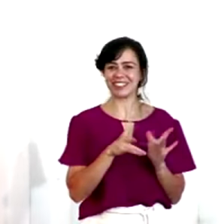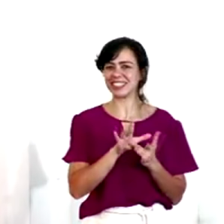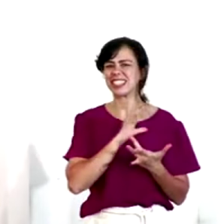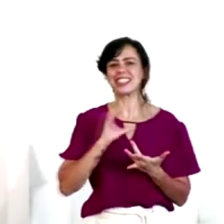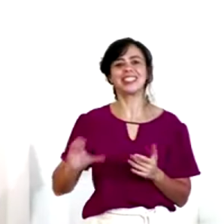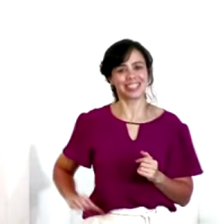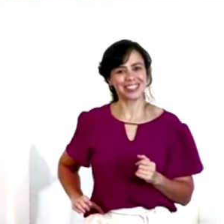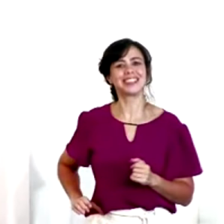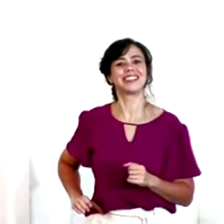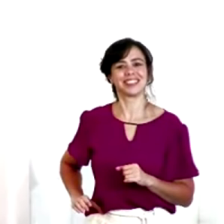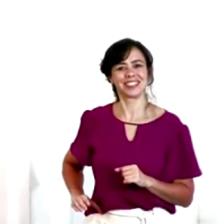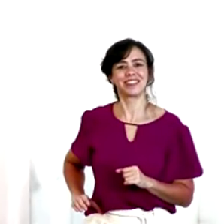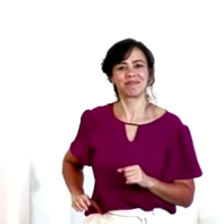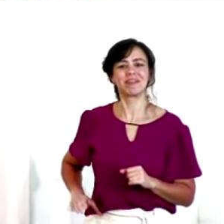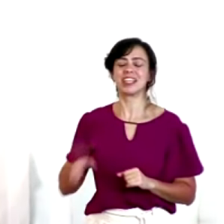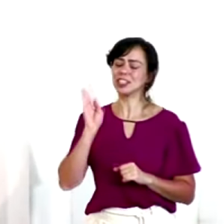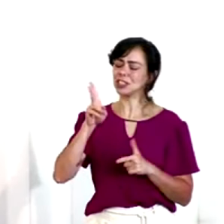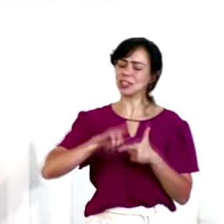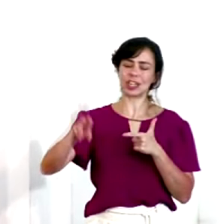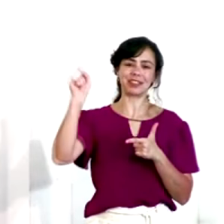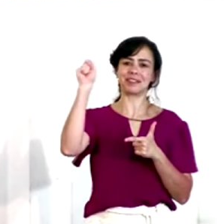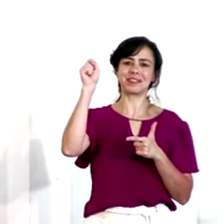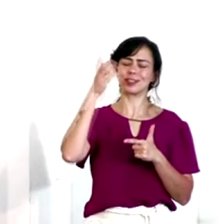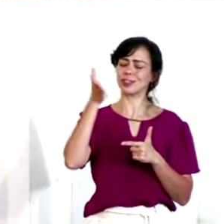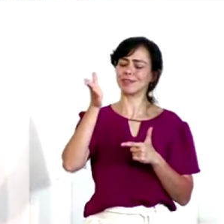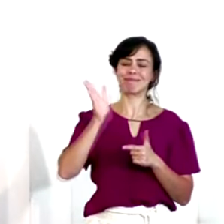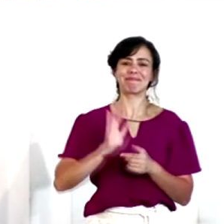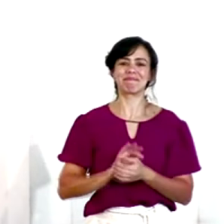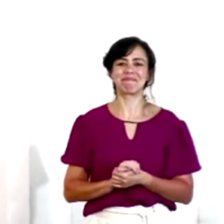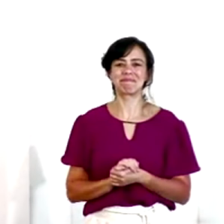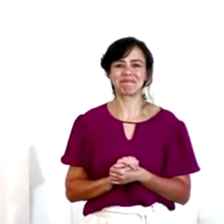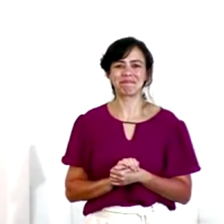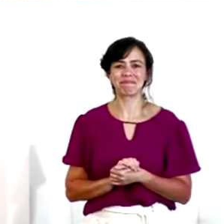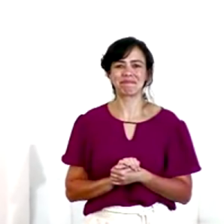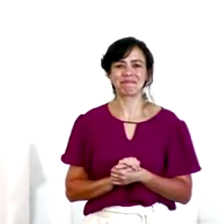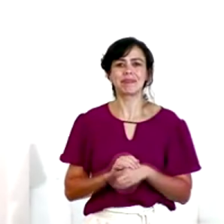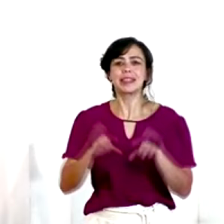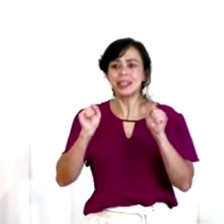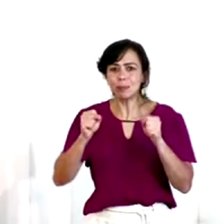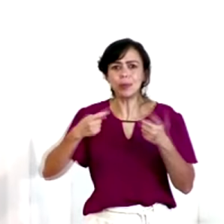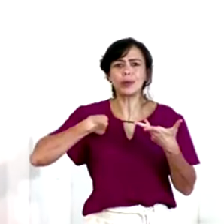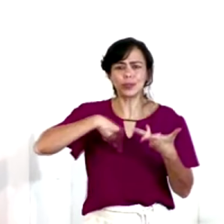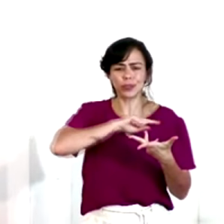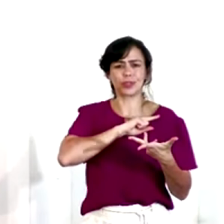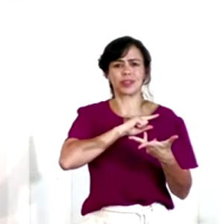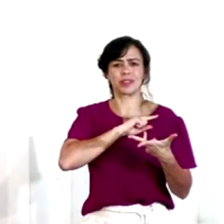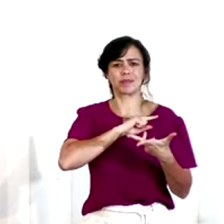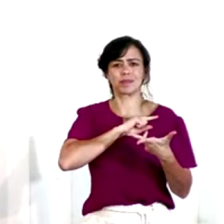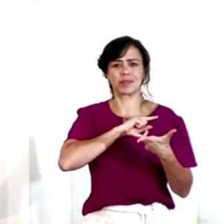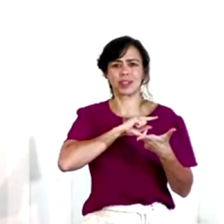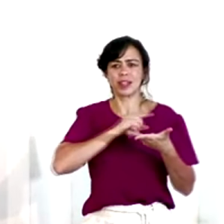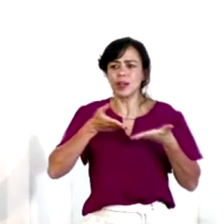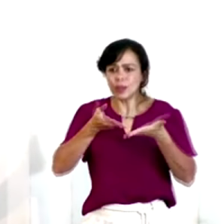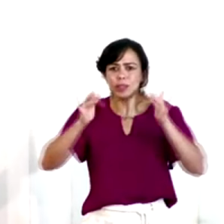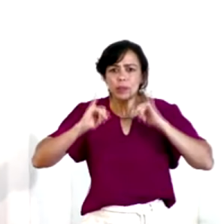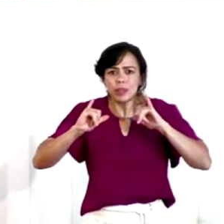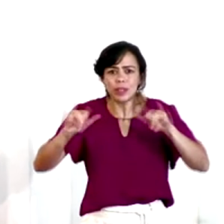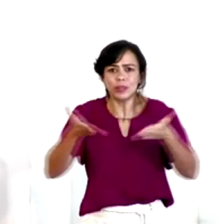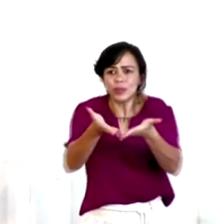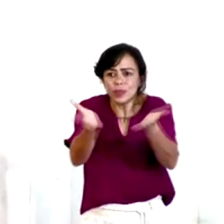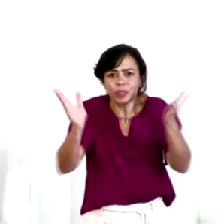Cristo já venceu. Que essa mensagem seja para o seu